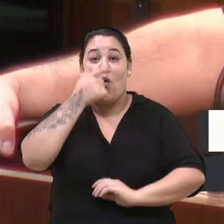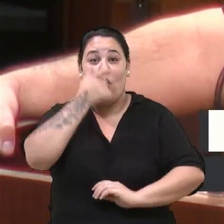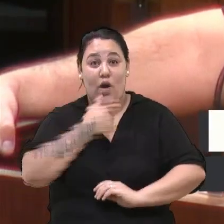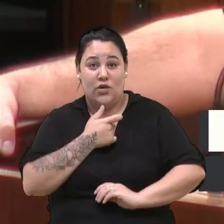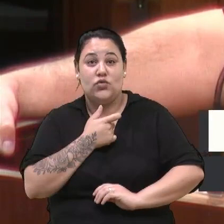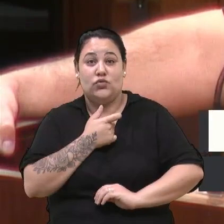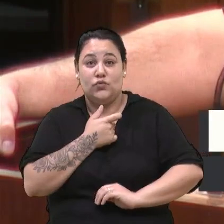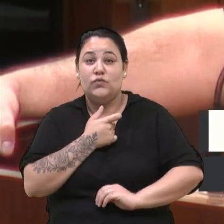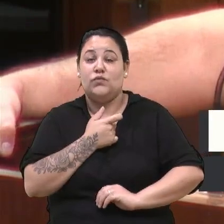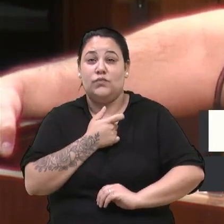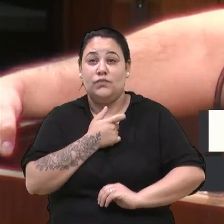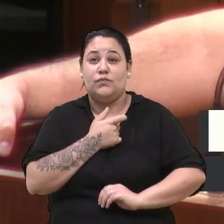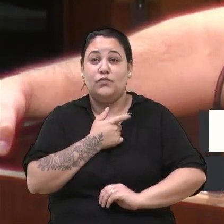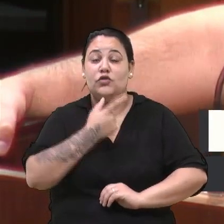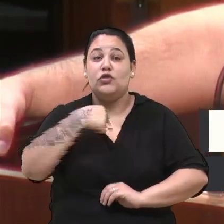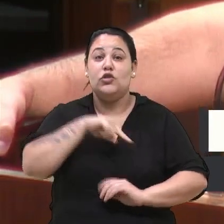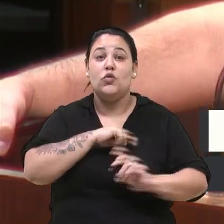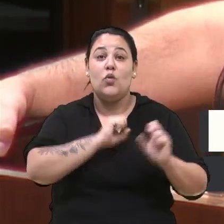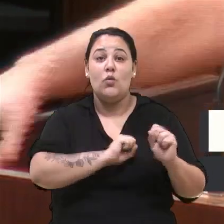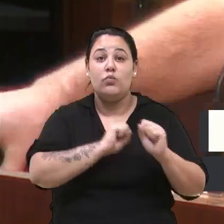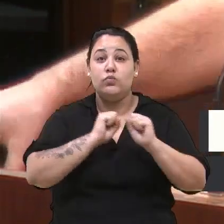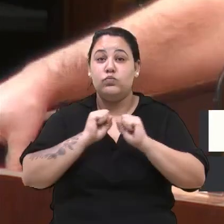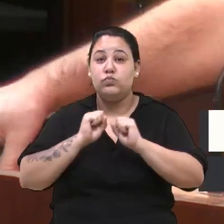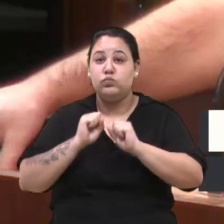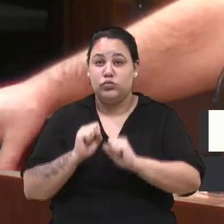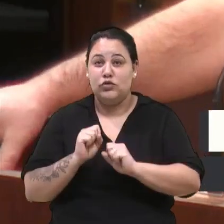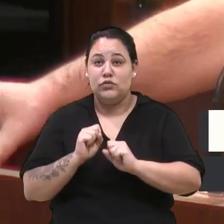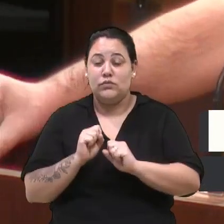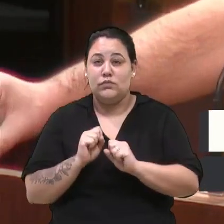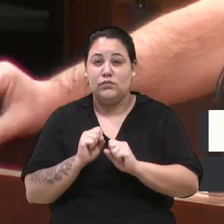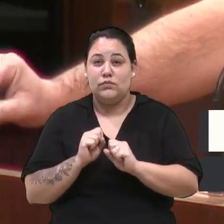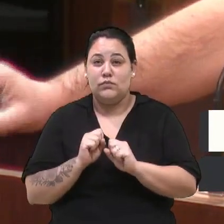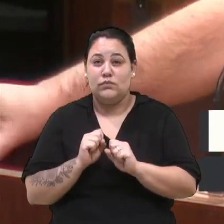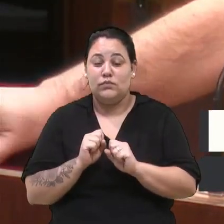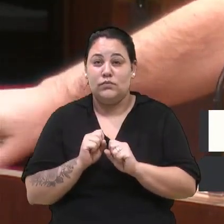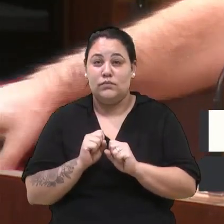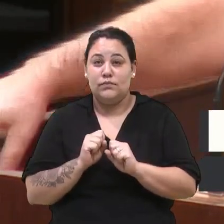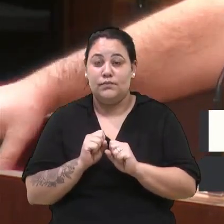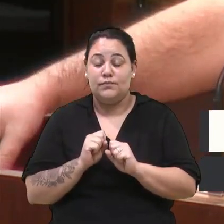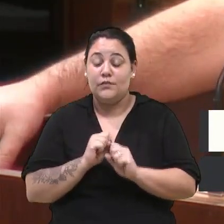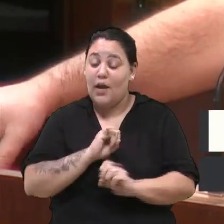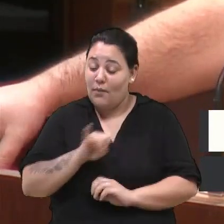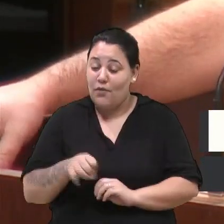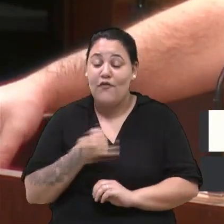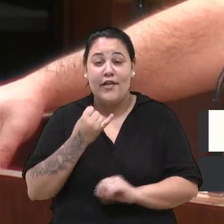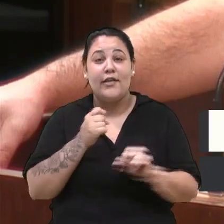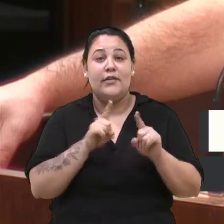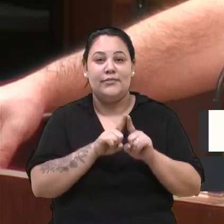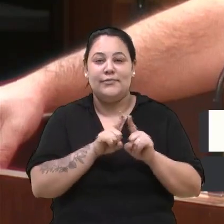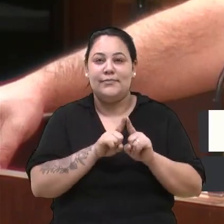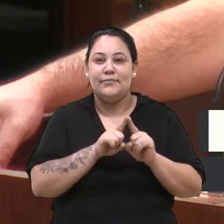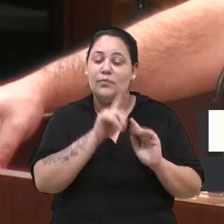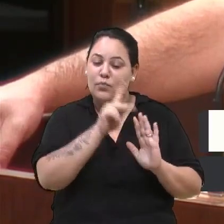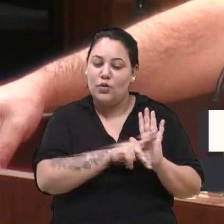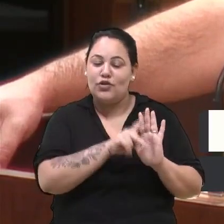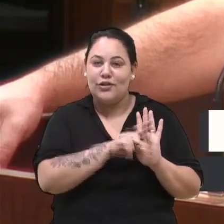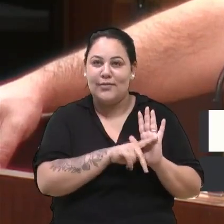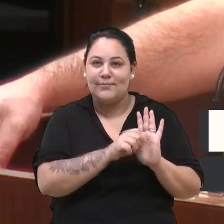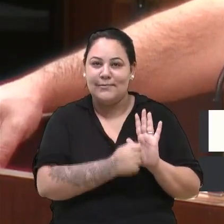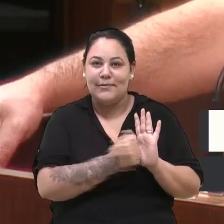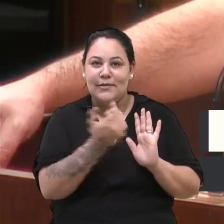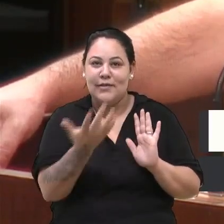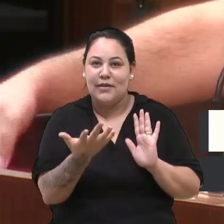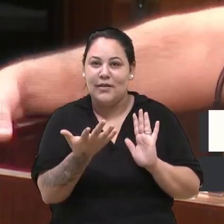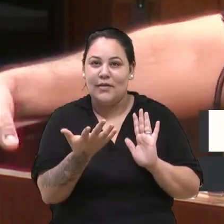gente poderia estar aproveitando, inclusive projetos que devolveriam a popularidade para o prefeito